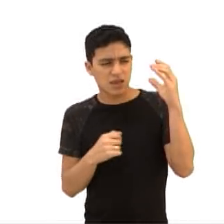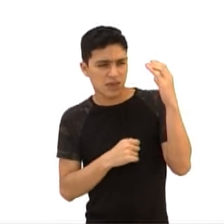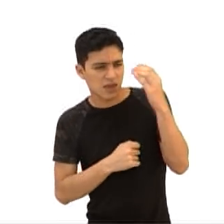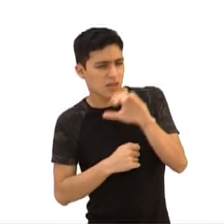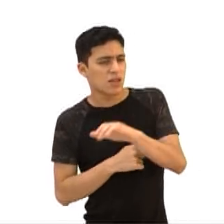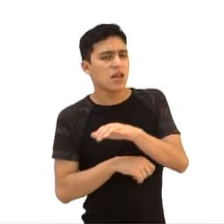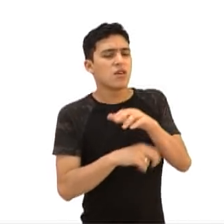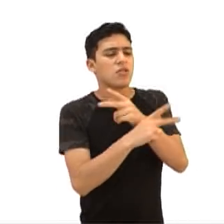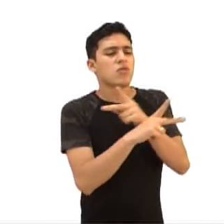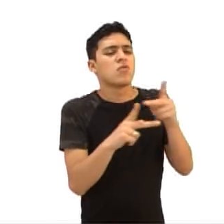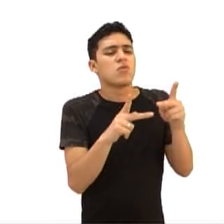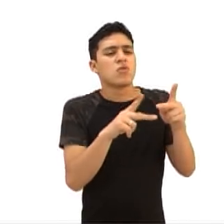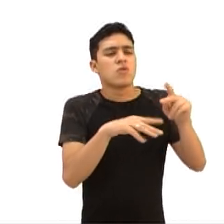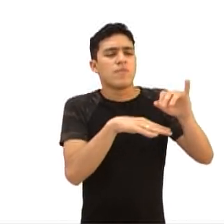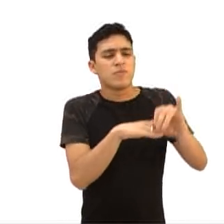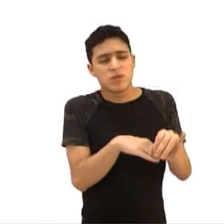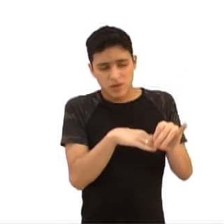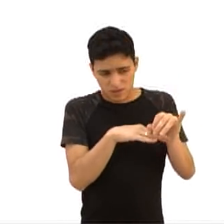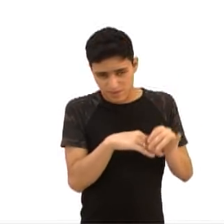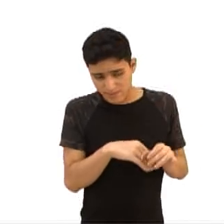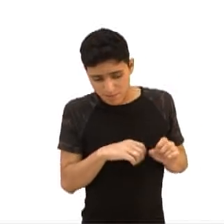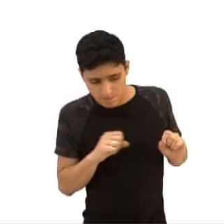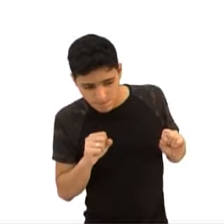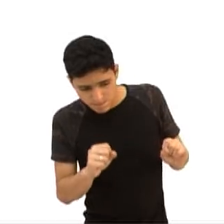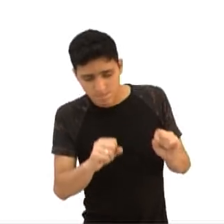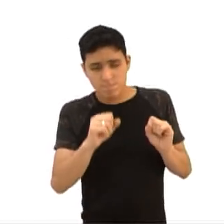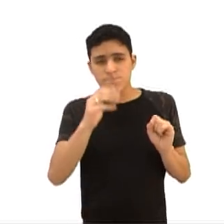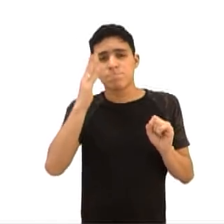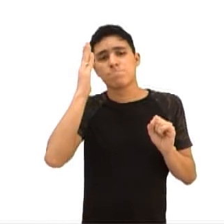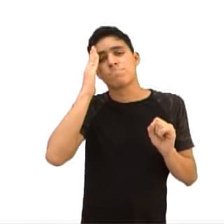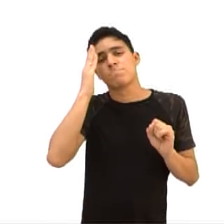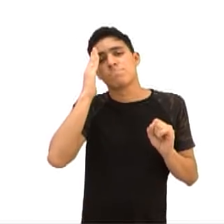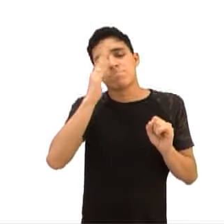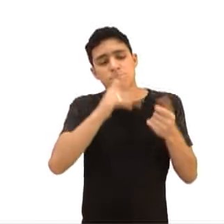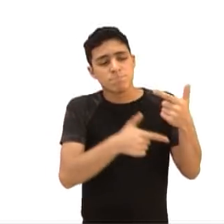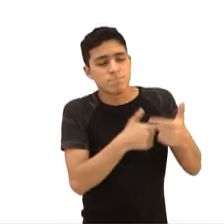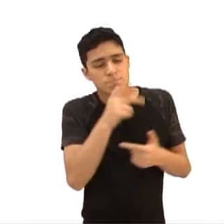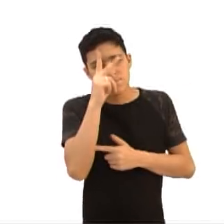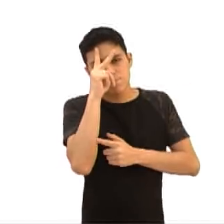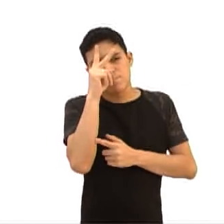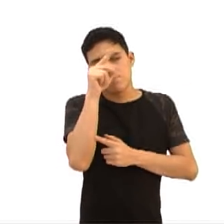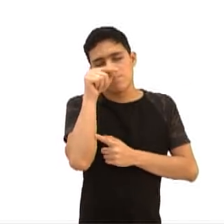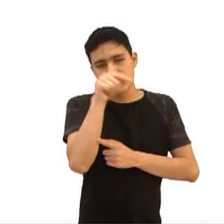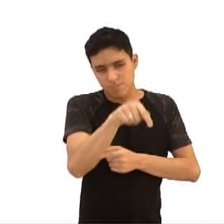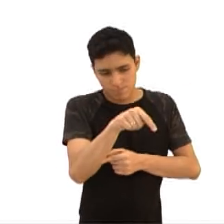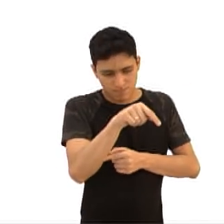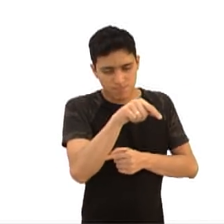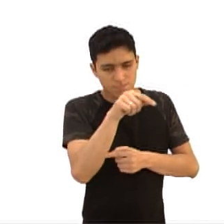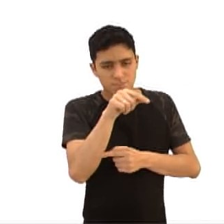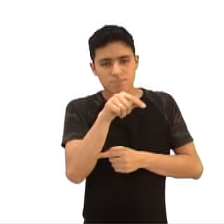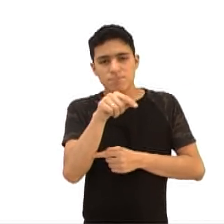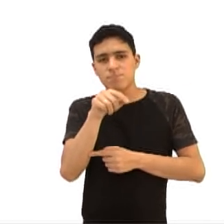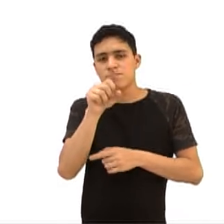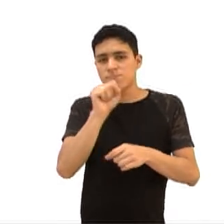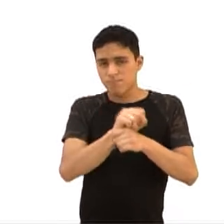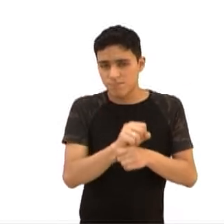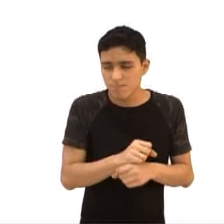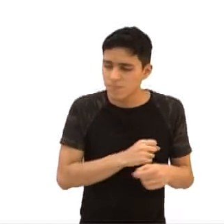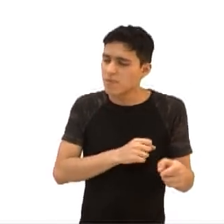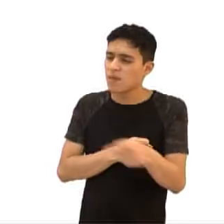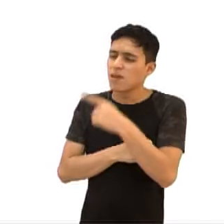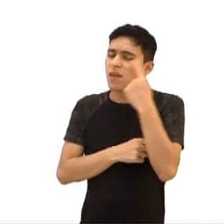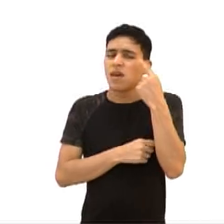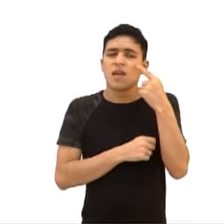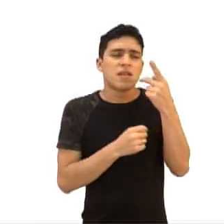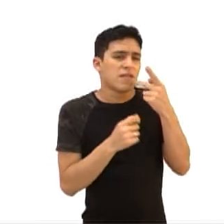de um corpo, é possível saber o trabalho de uma força para fazê-lo parar. Essa